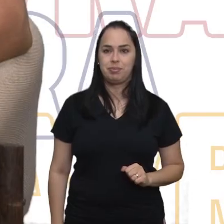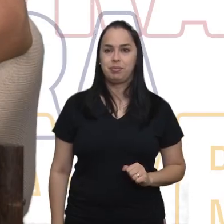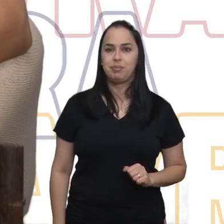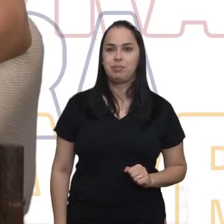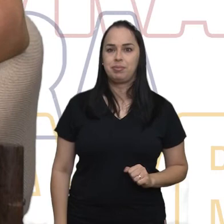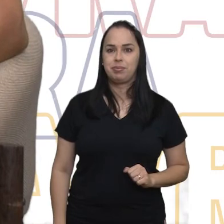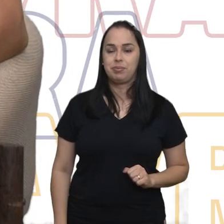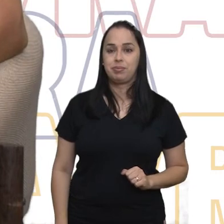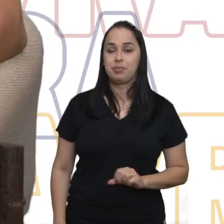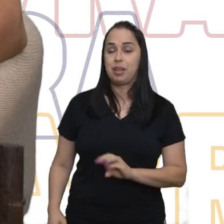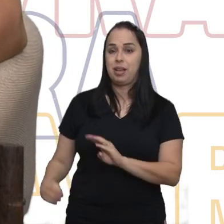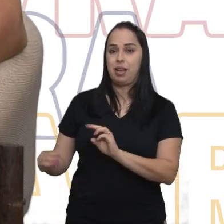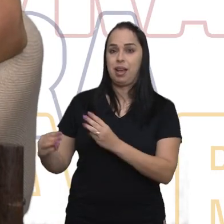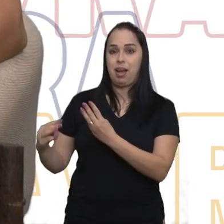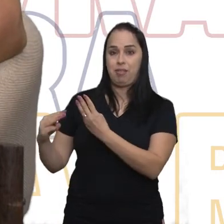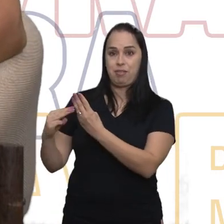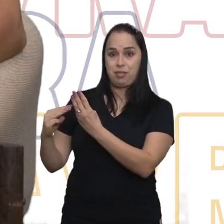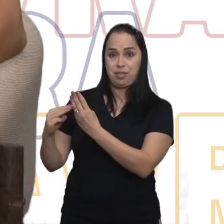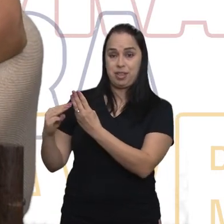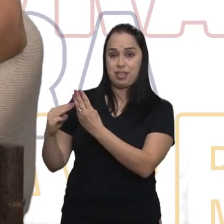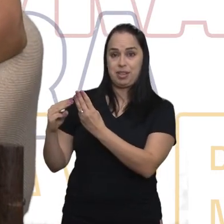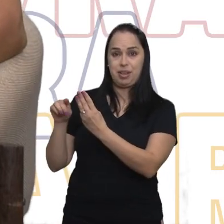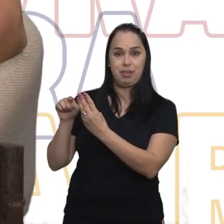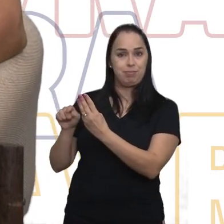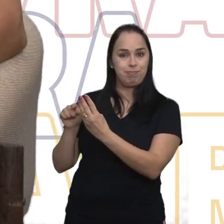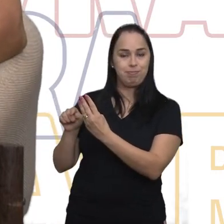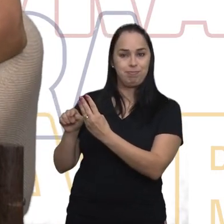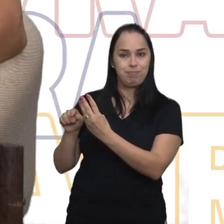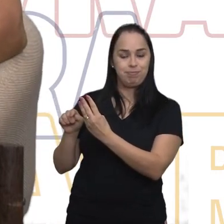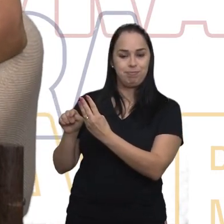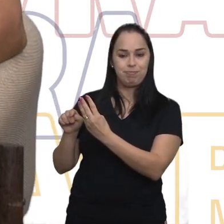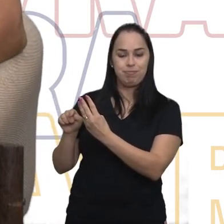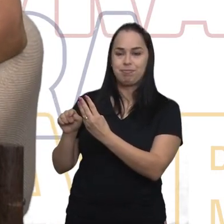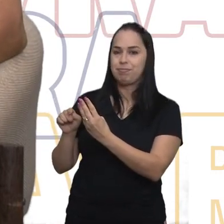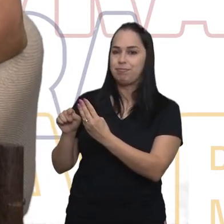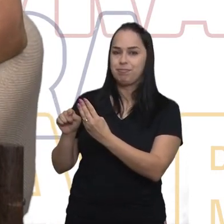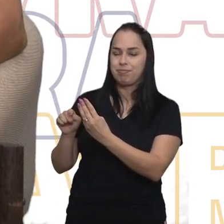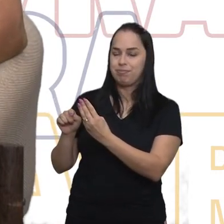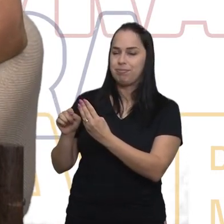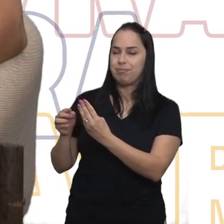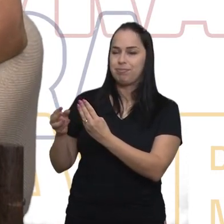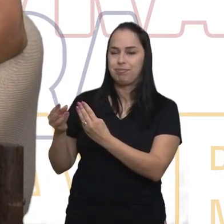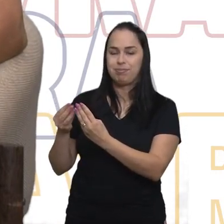A Fundação Cultural, ela é praticamente